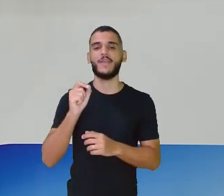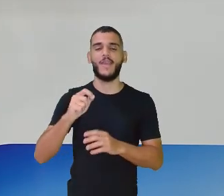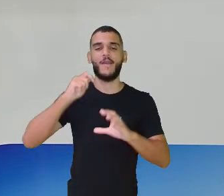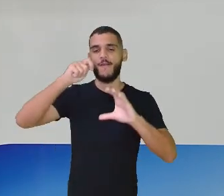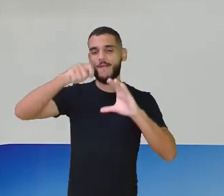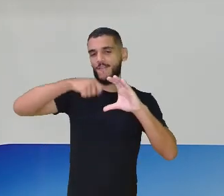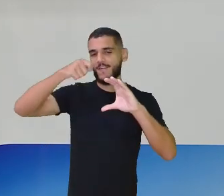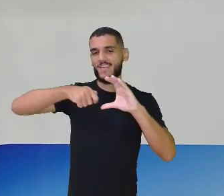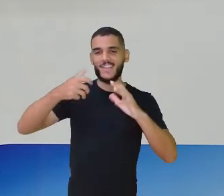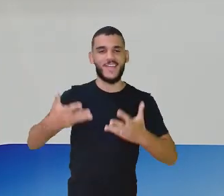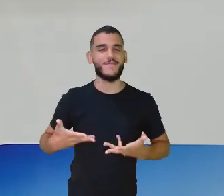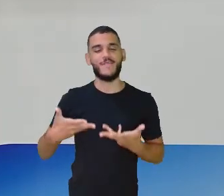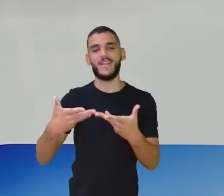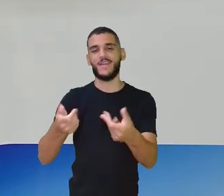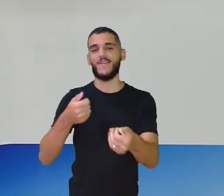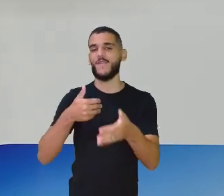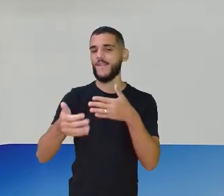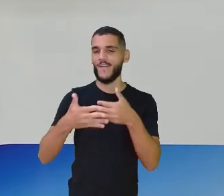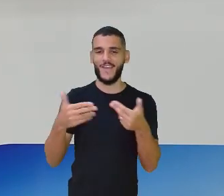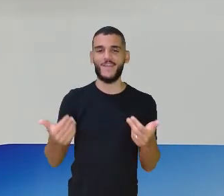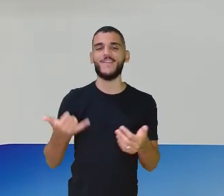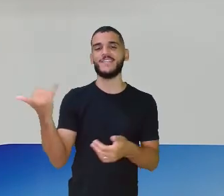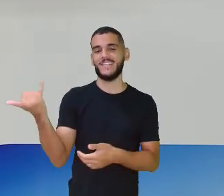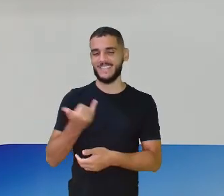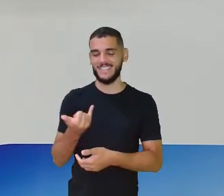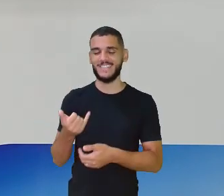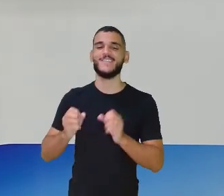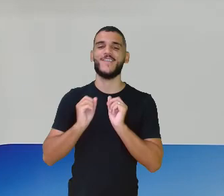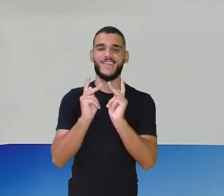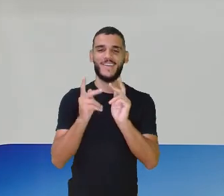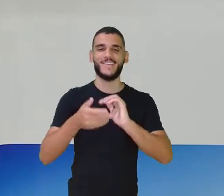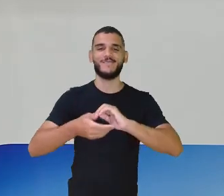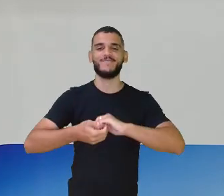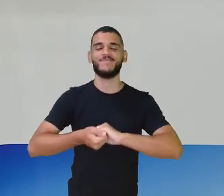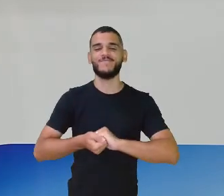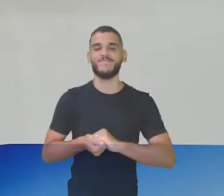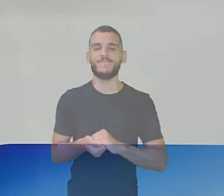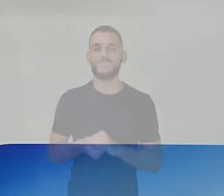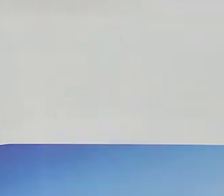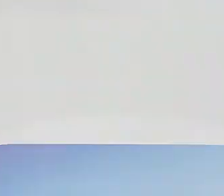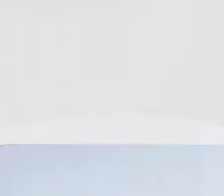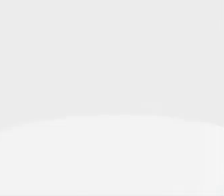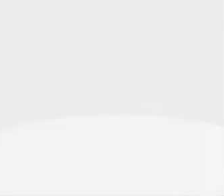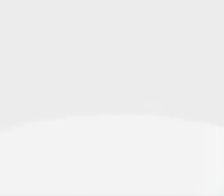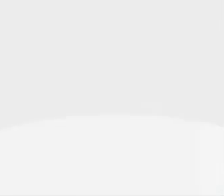está maravilhoso. E qualquer coisa, vai falando aí com a gente no chat, tá bom?